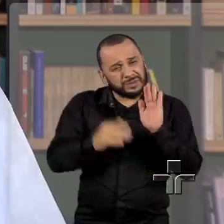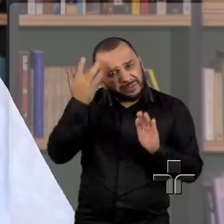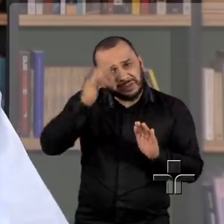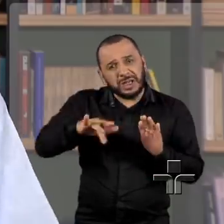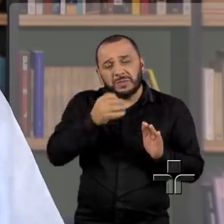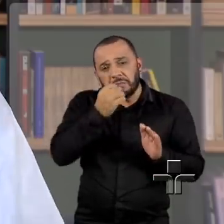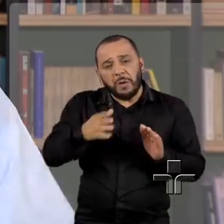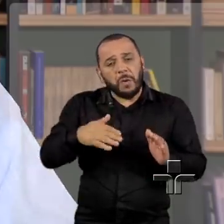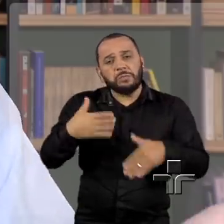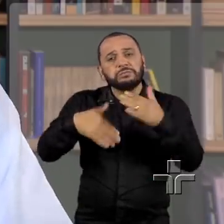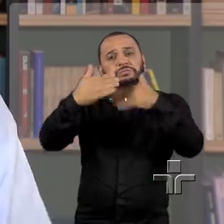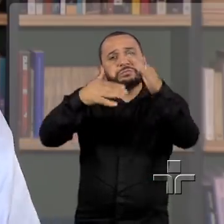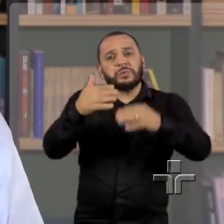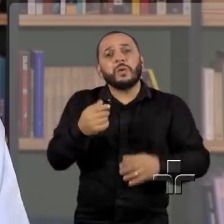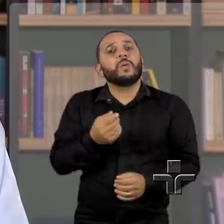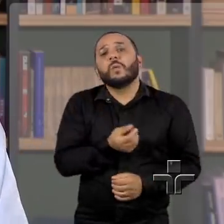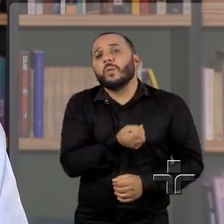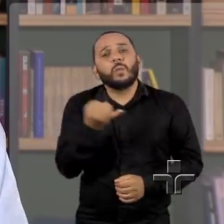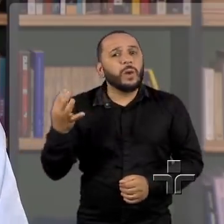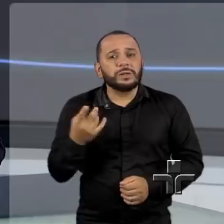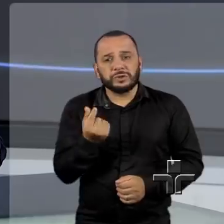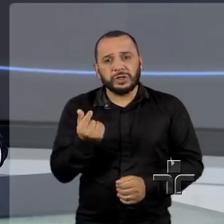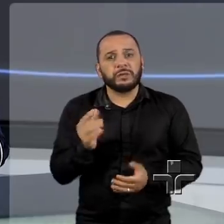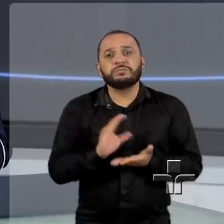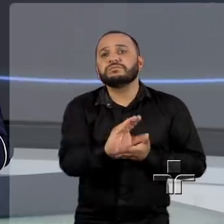das contas. A gente não sabe quanto dinheiro ela botou ali.